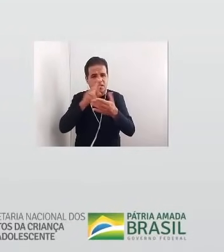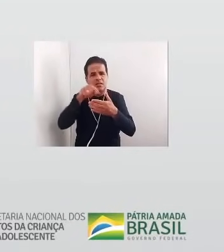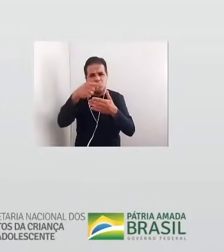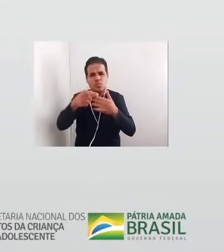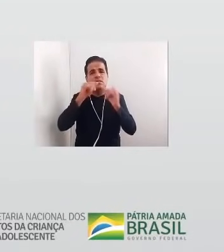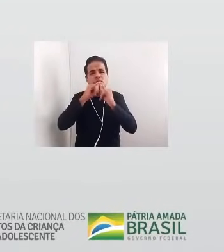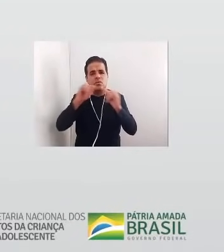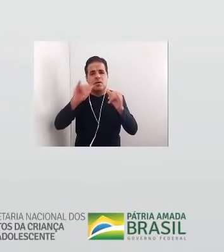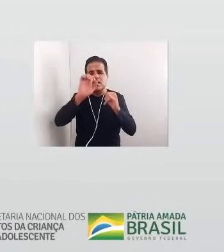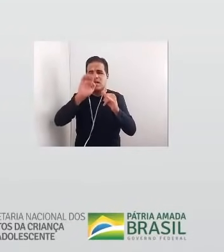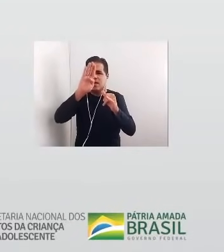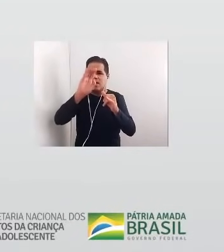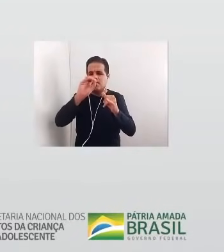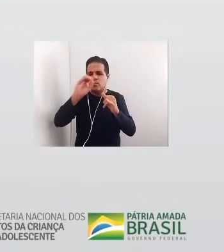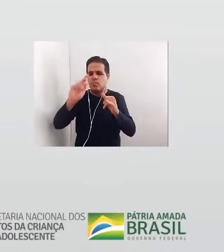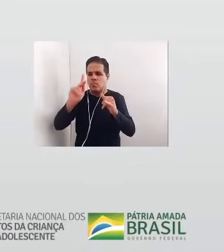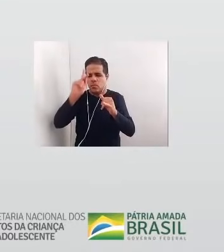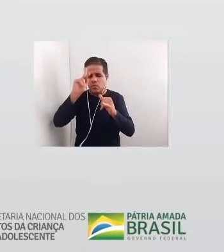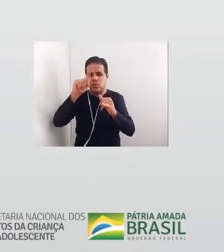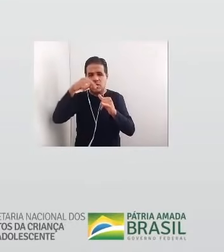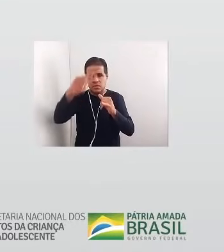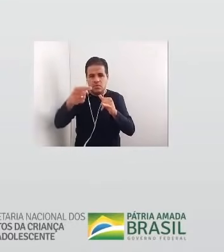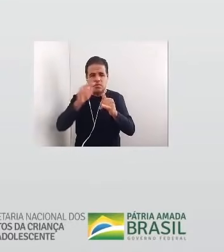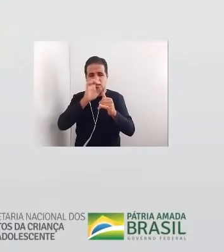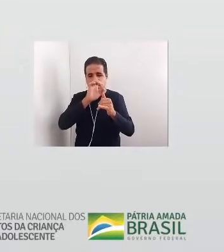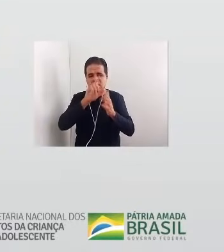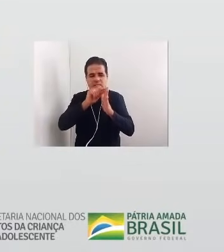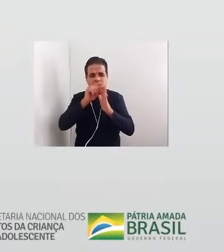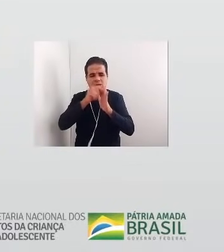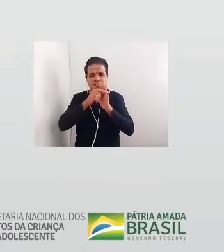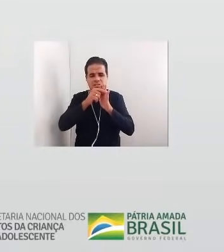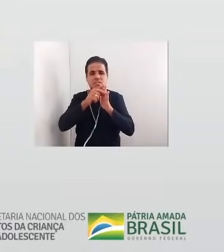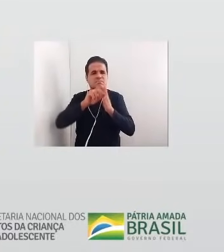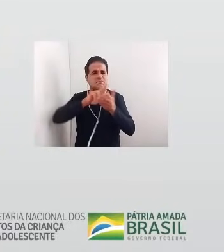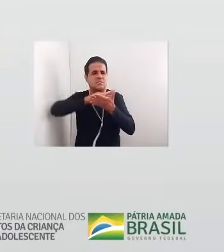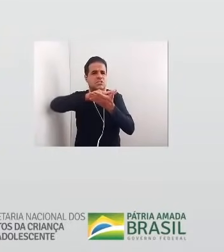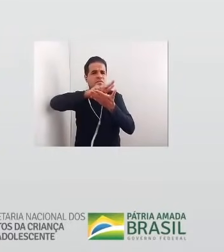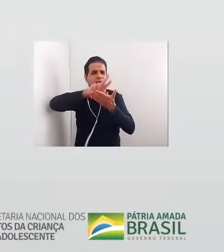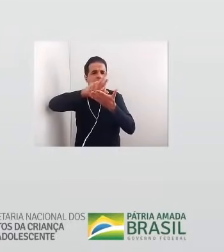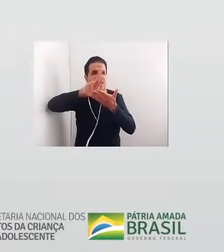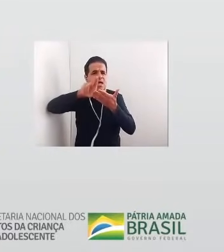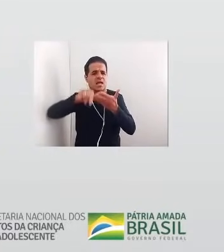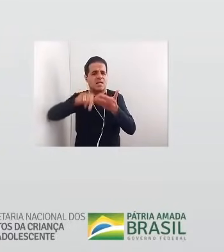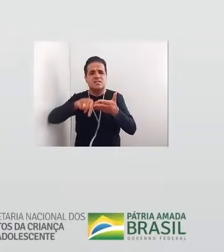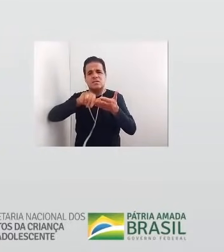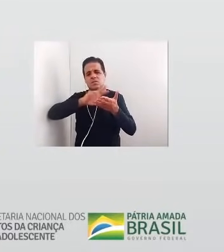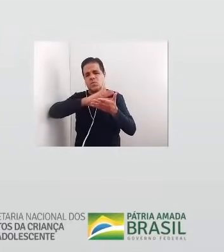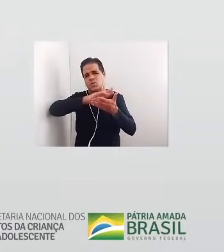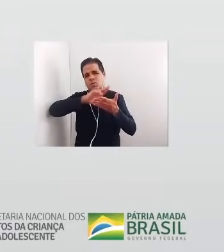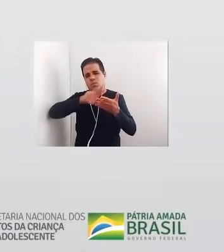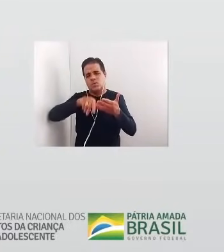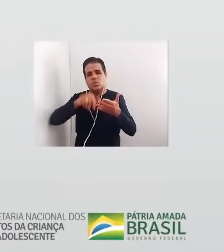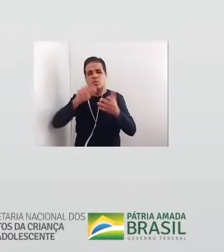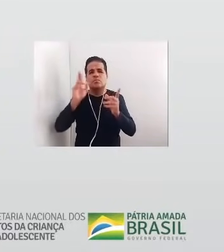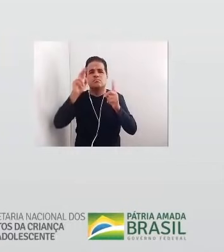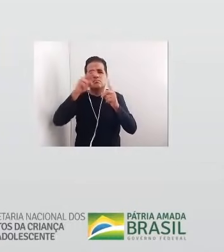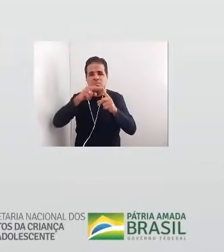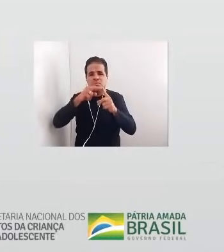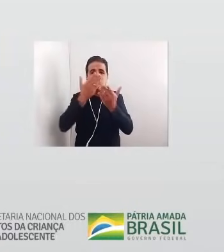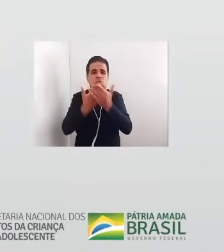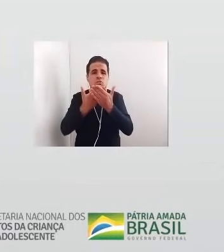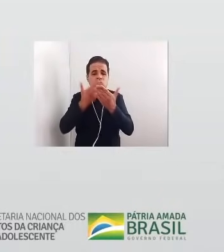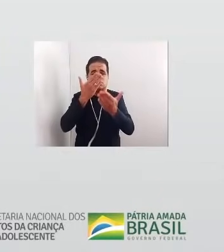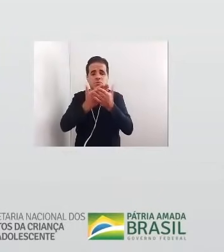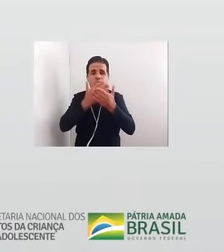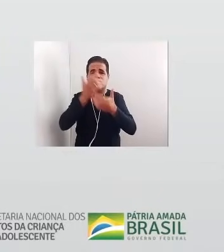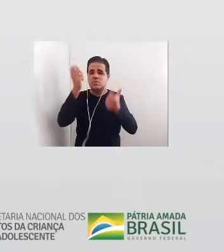e-book do fórum. E nesse artigo eu menciono, tenho diversas fontes, uma vasta referência bibliográfica, estudos científicos